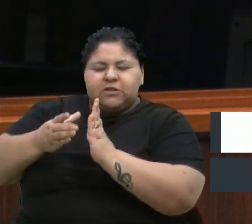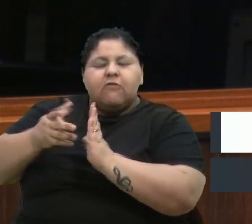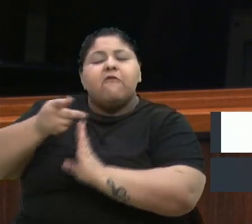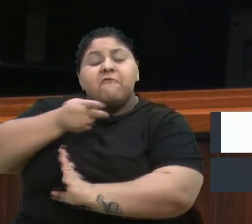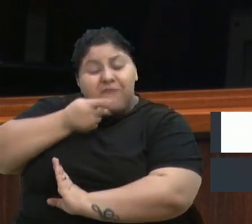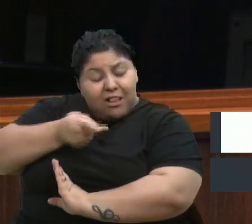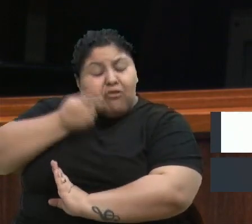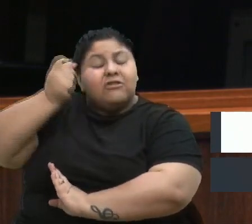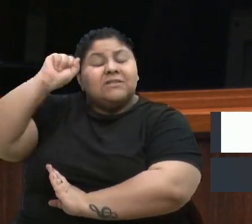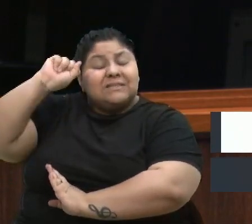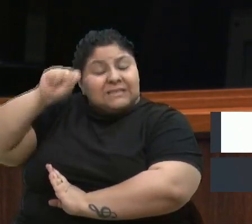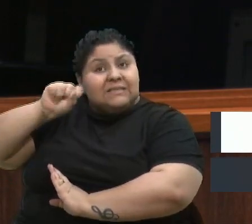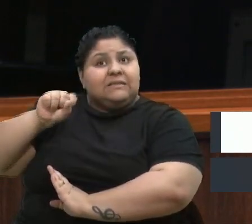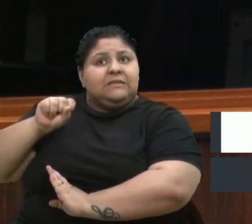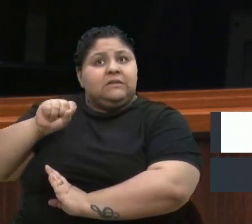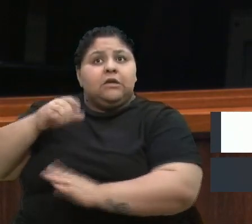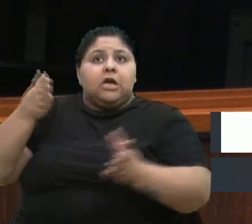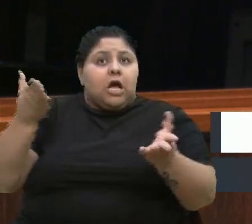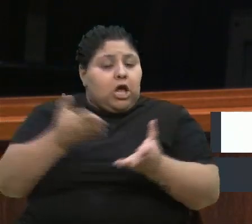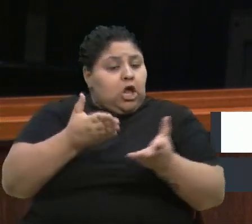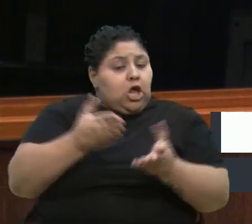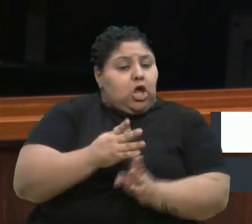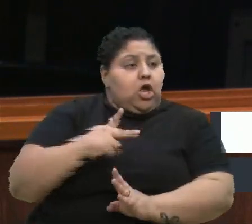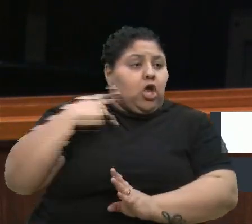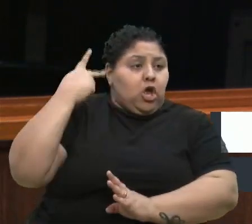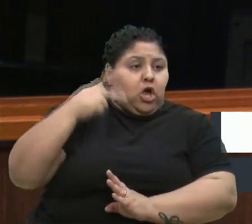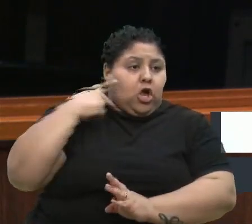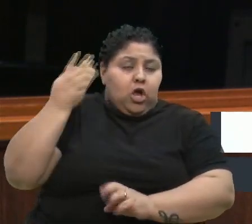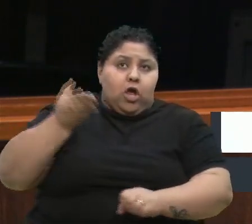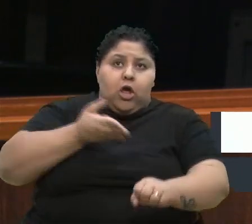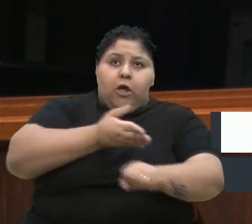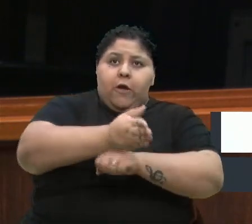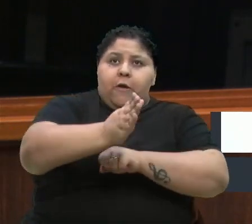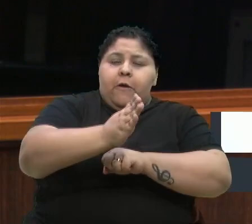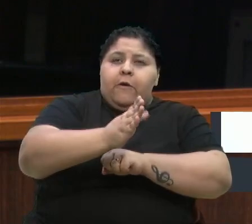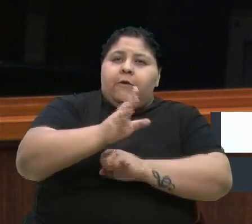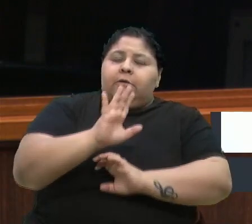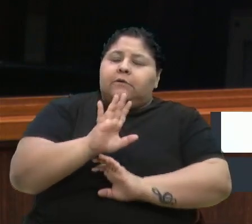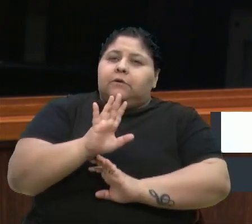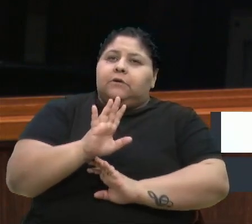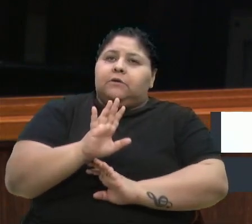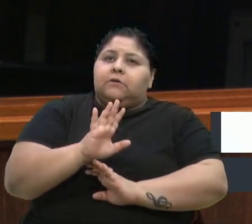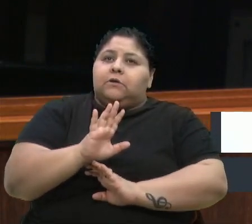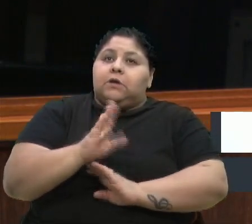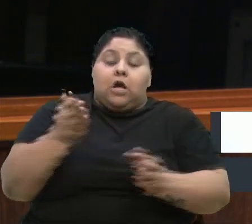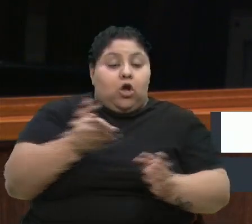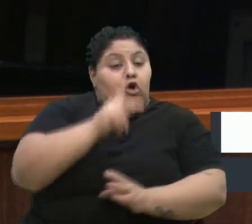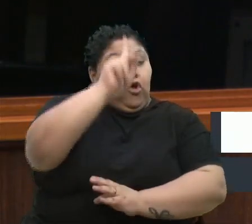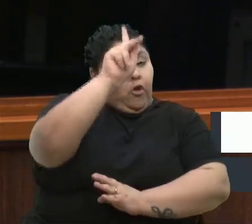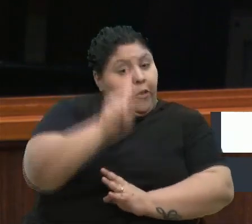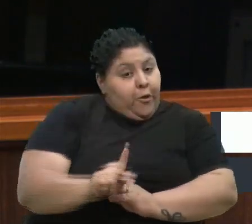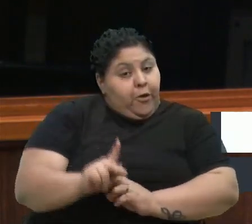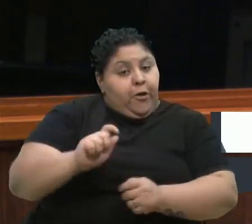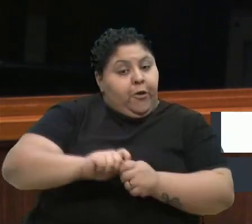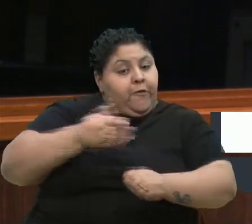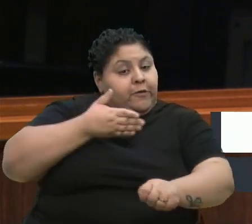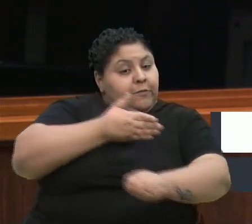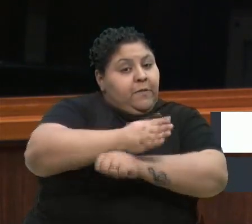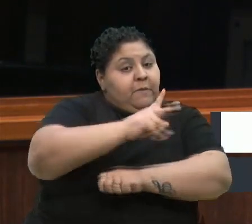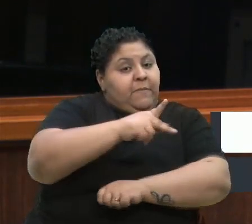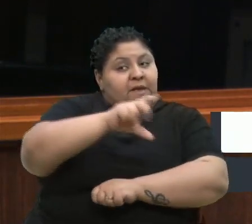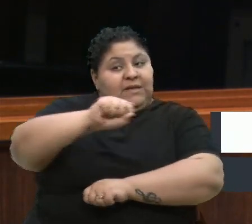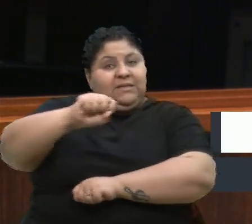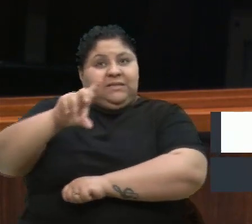Schalco. Agora, porque é um vereador que se filiou no uma pessoa que se filiou no PSDB